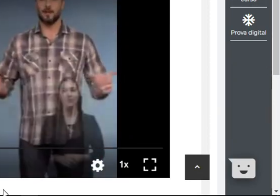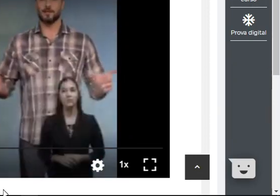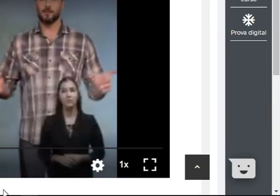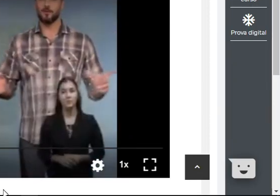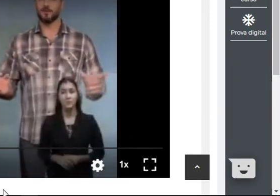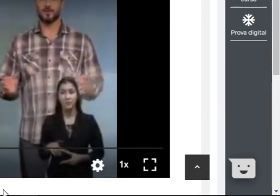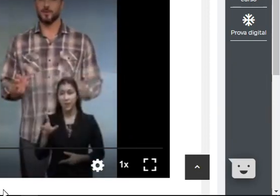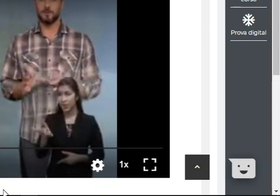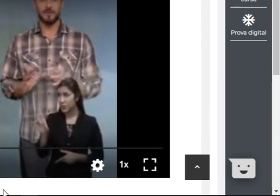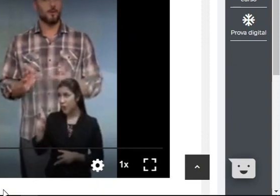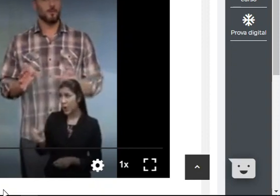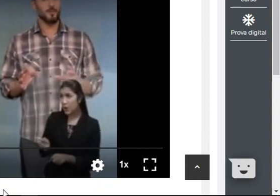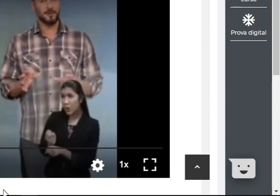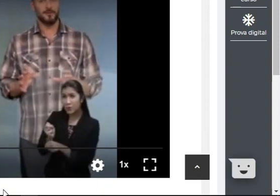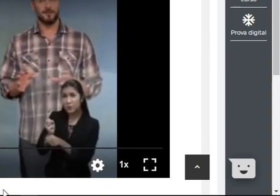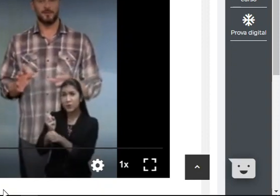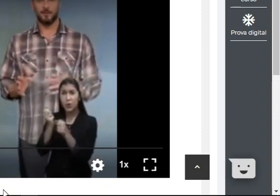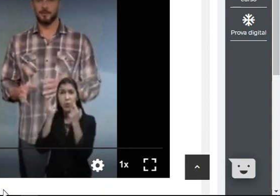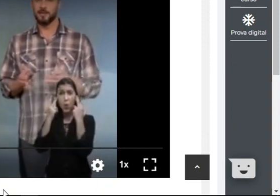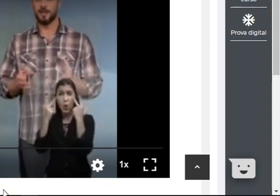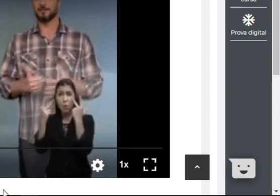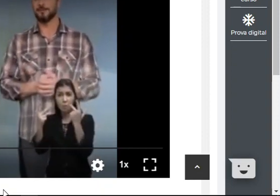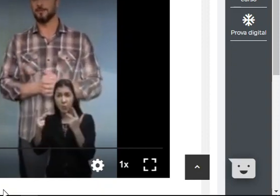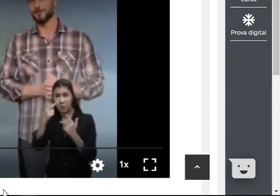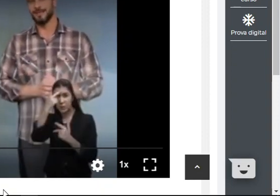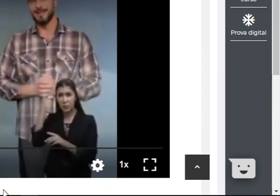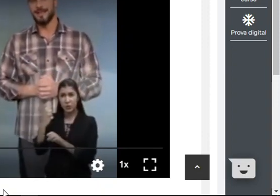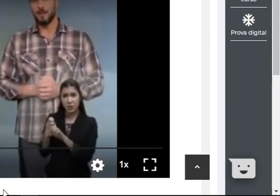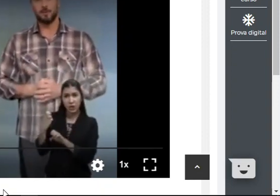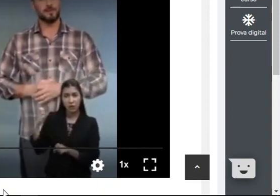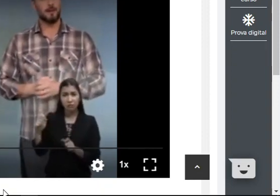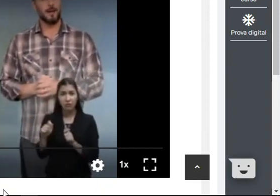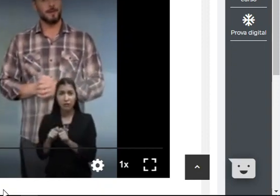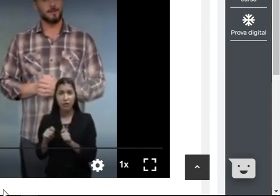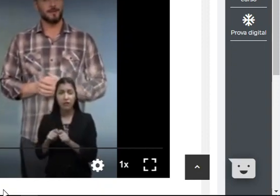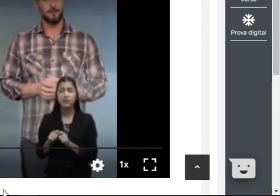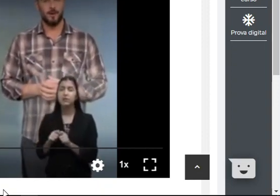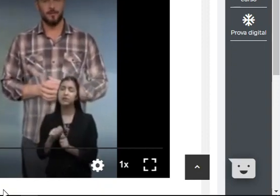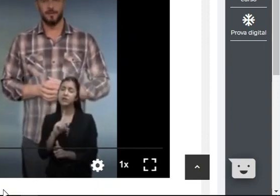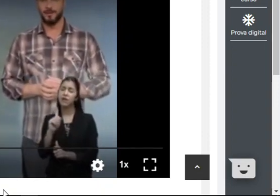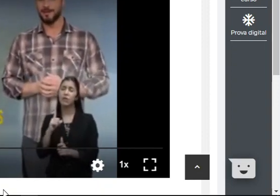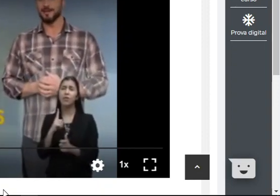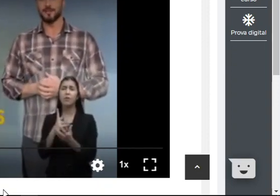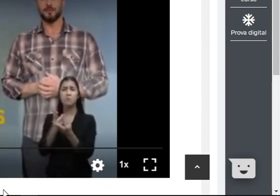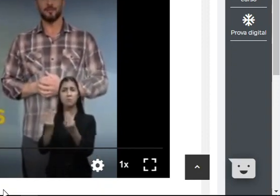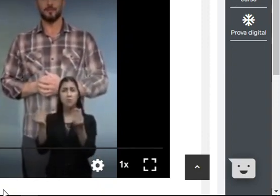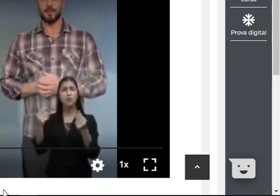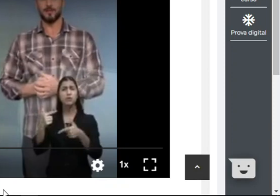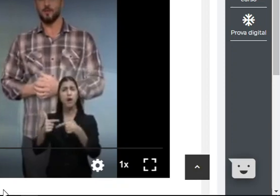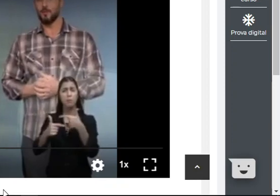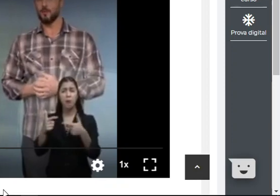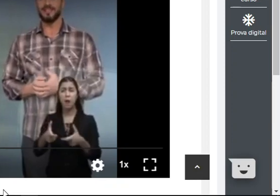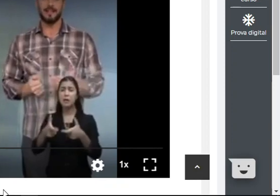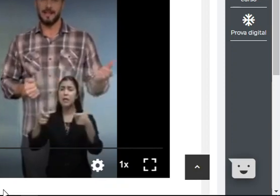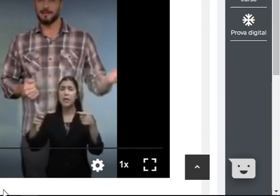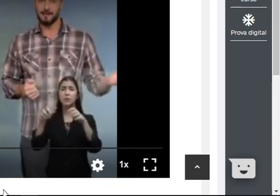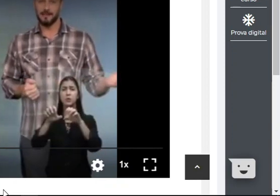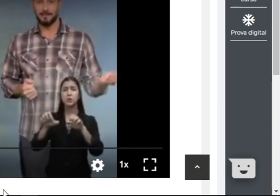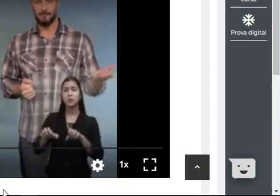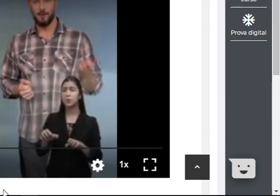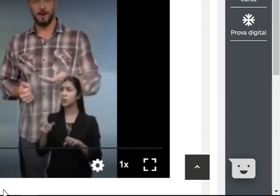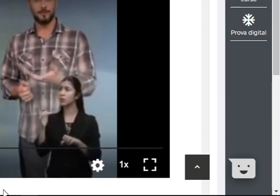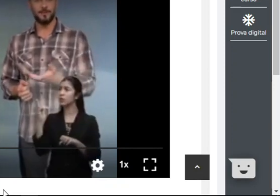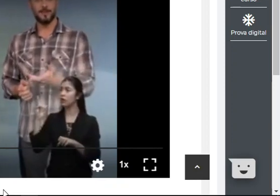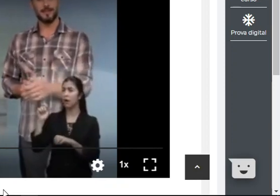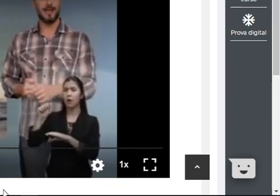Não é só de construções mais comuns que vive um engenheiro civil. Muitos trabalhos envolvem grandes estruturas como